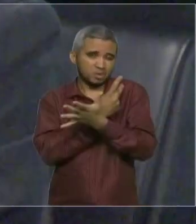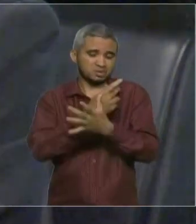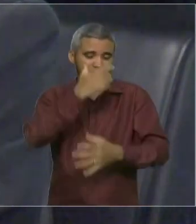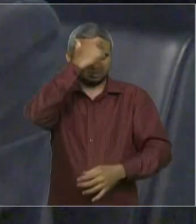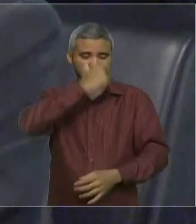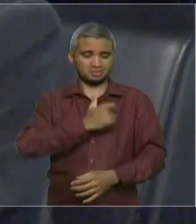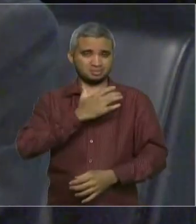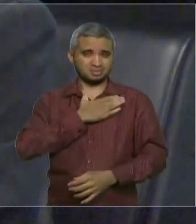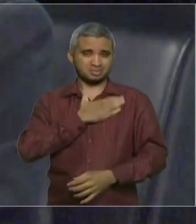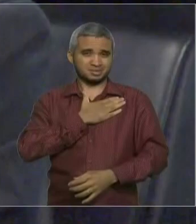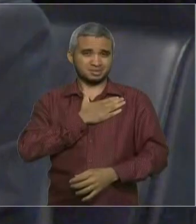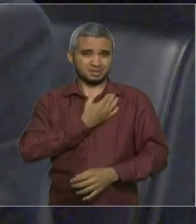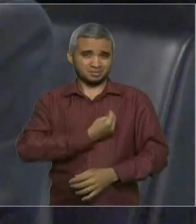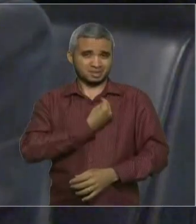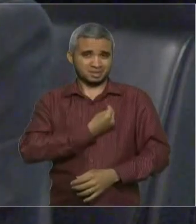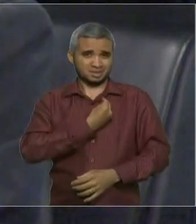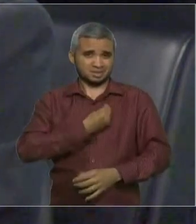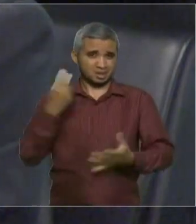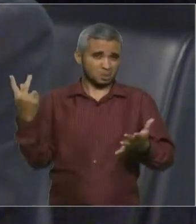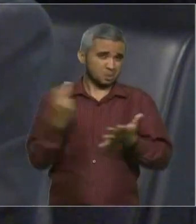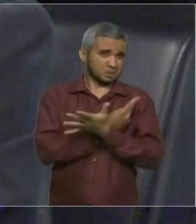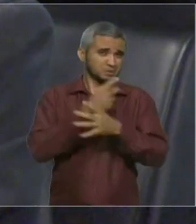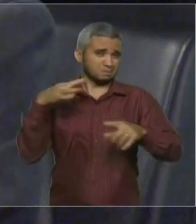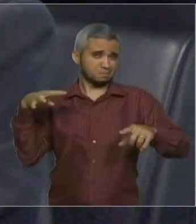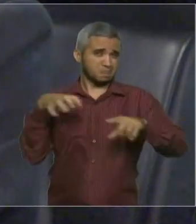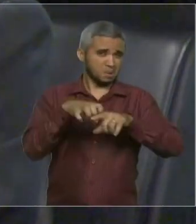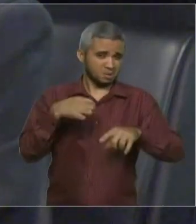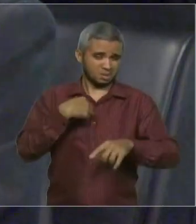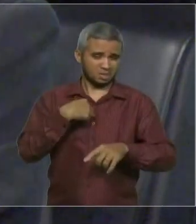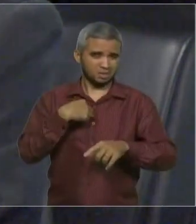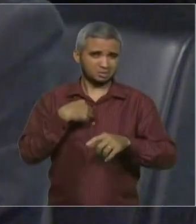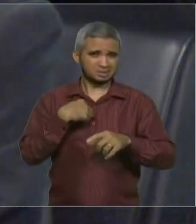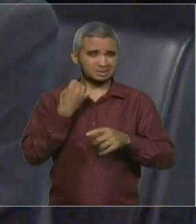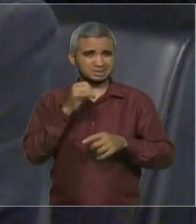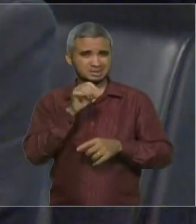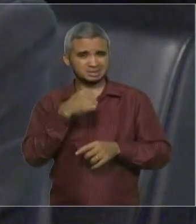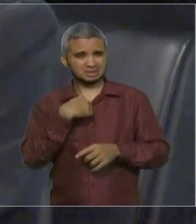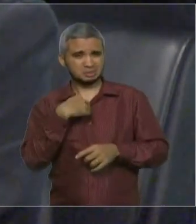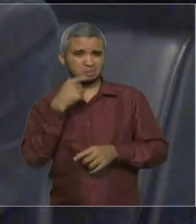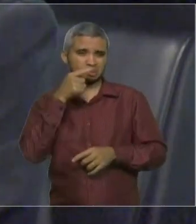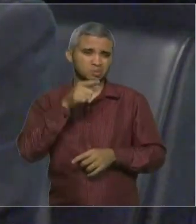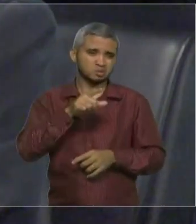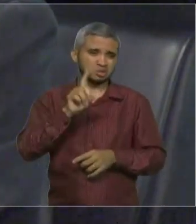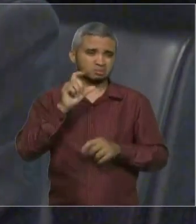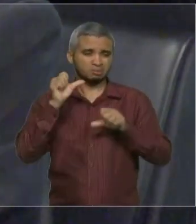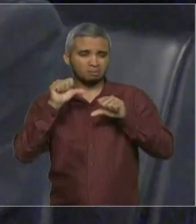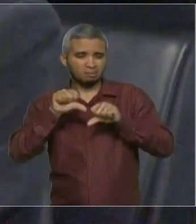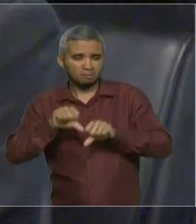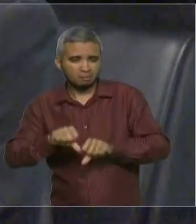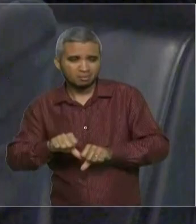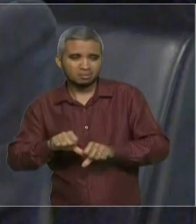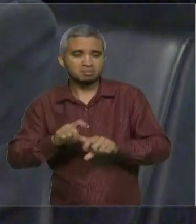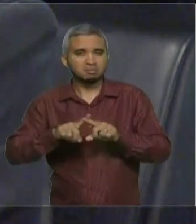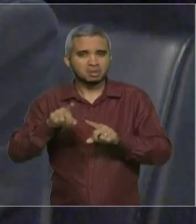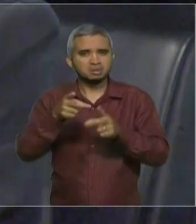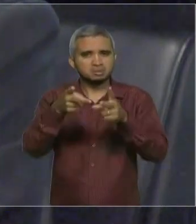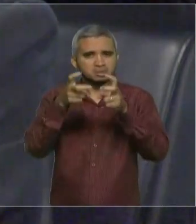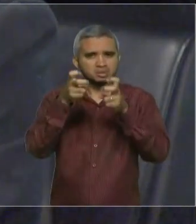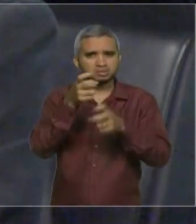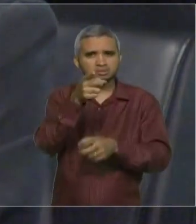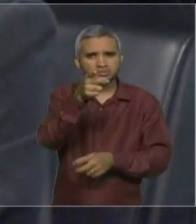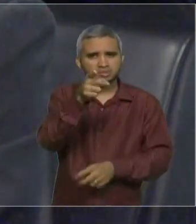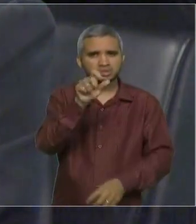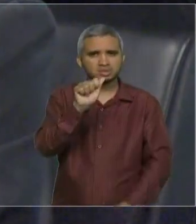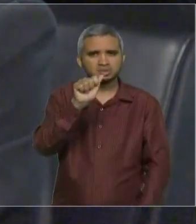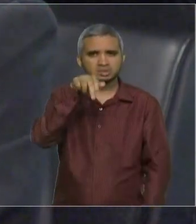com todas as dificuldades, tu consegues lutando contra tanta coisa dura, dia a dia, com